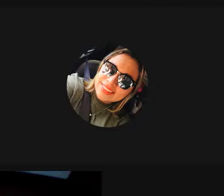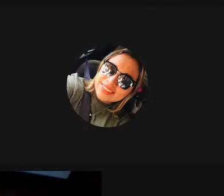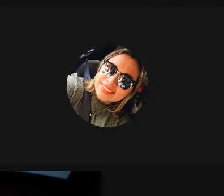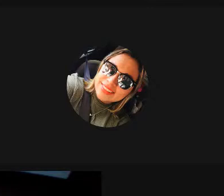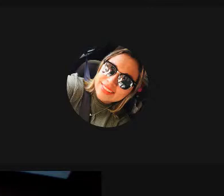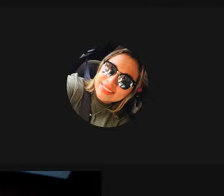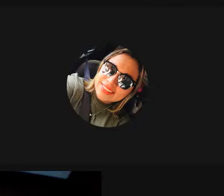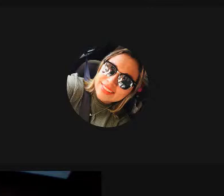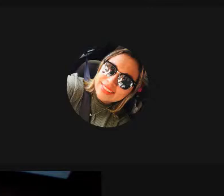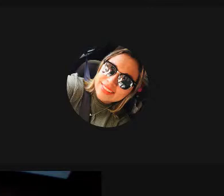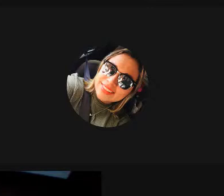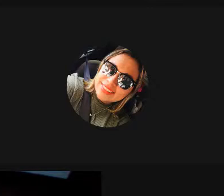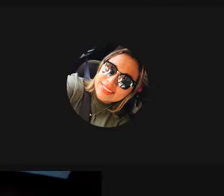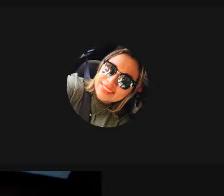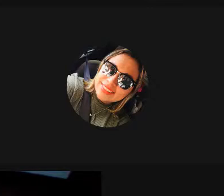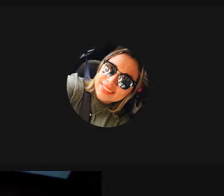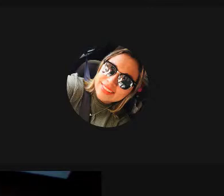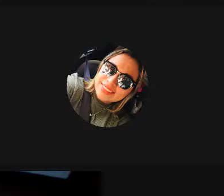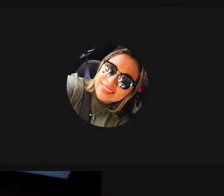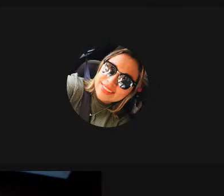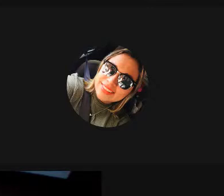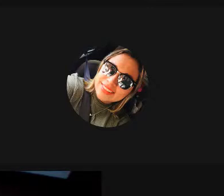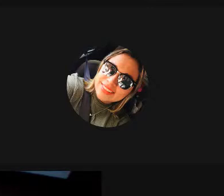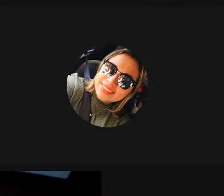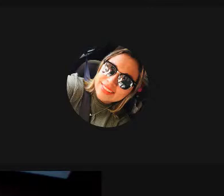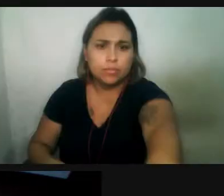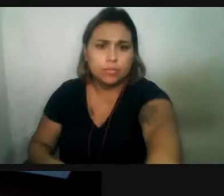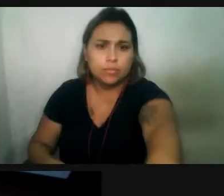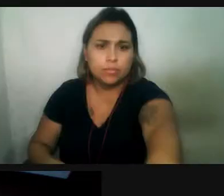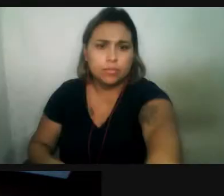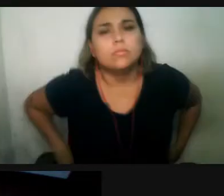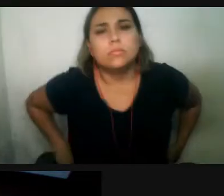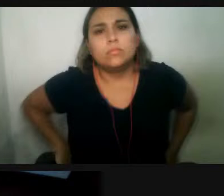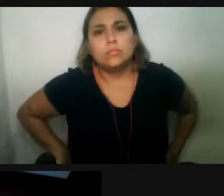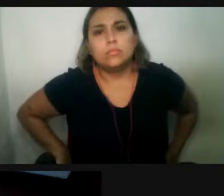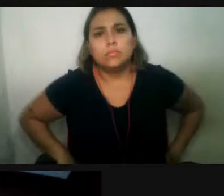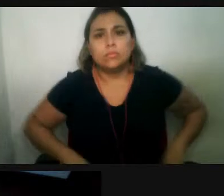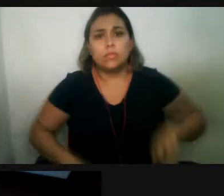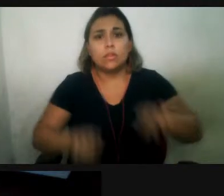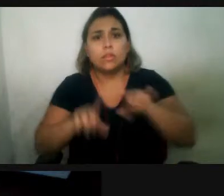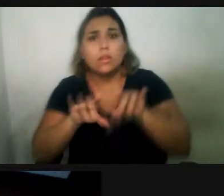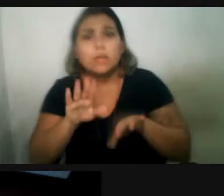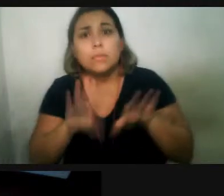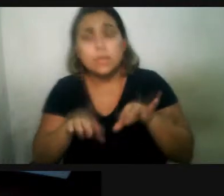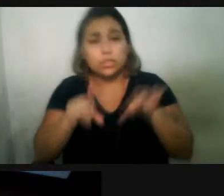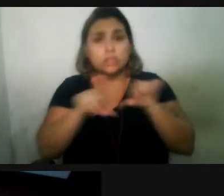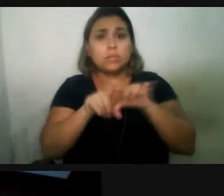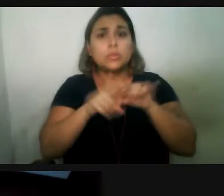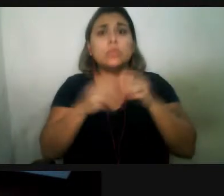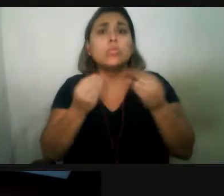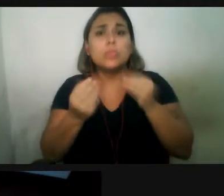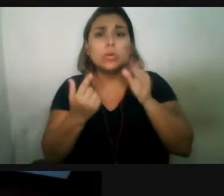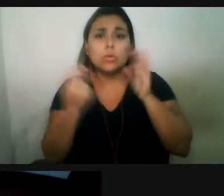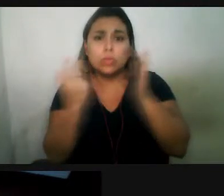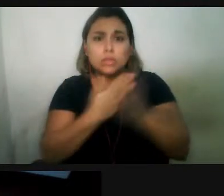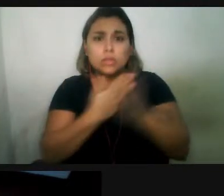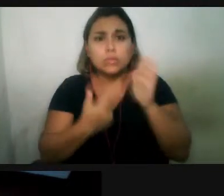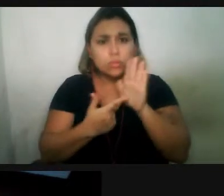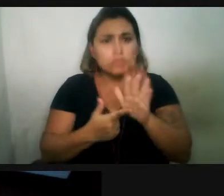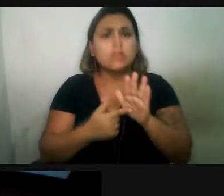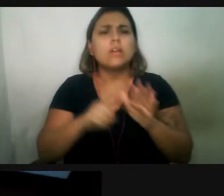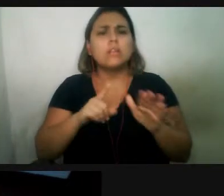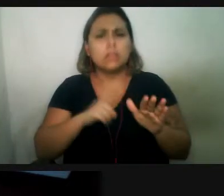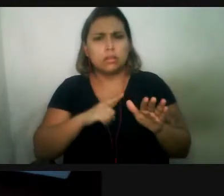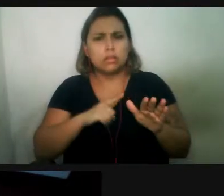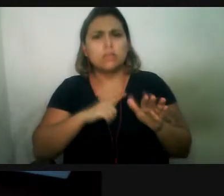não temos acesso a essa informação, até porque nem sempre é fácil identificar uma fêmea que esteja e prene, né?